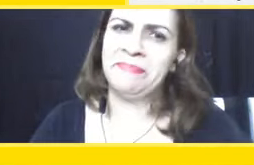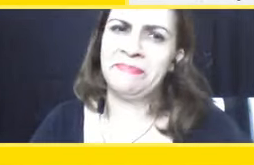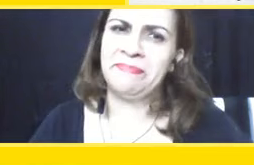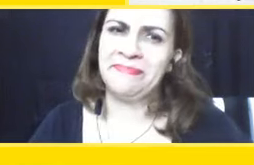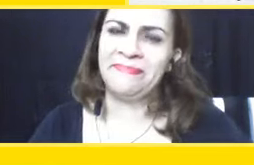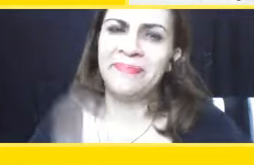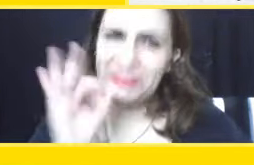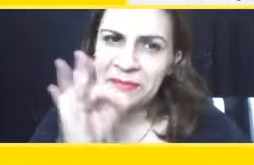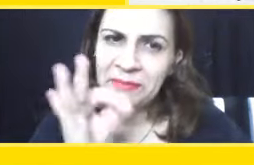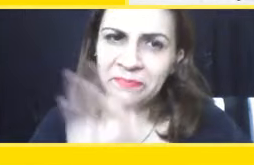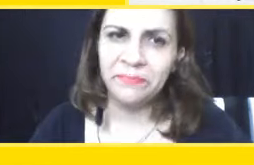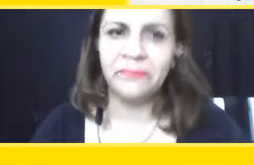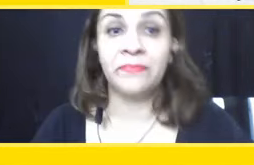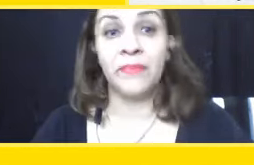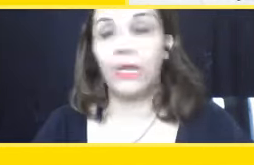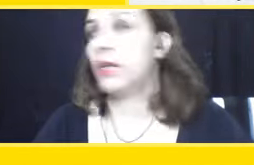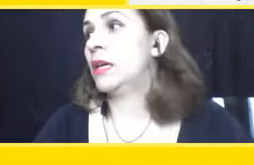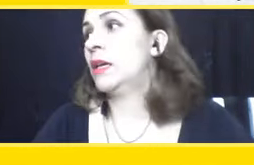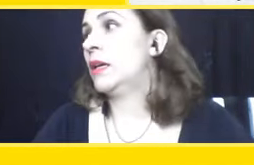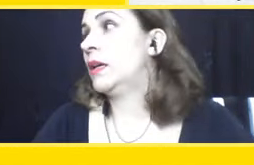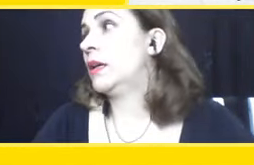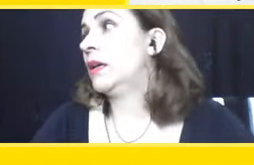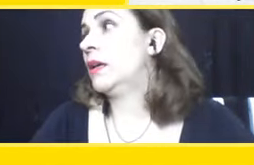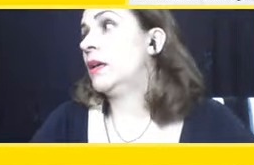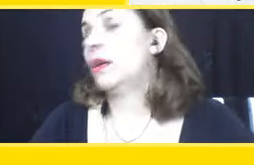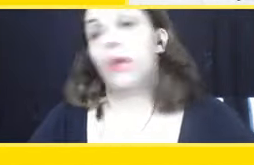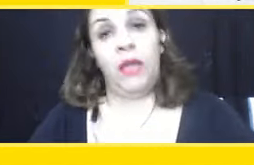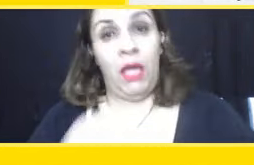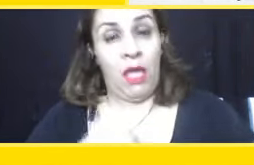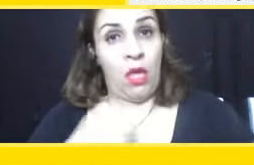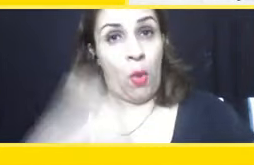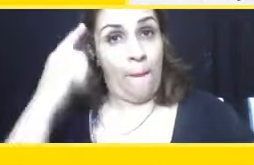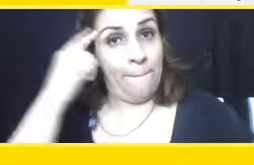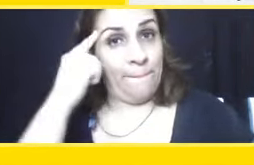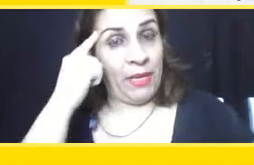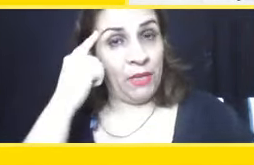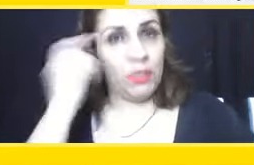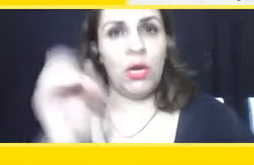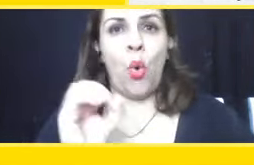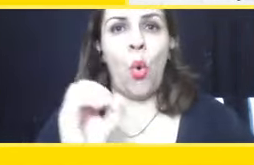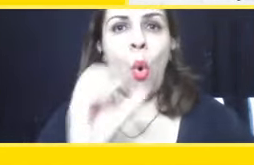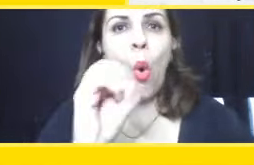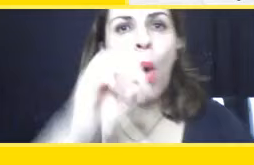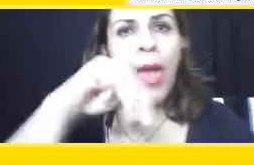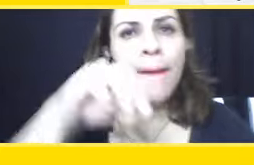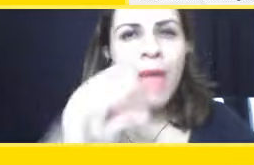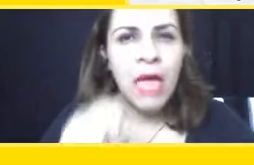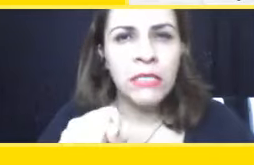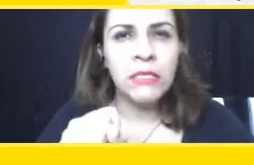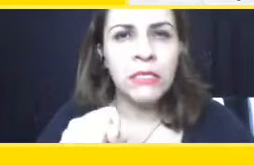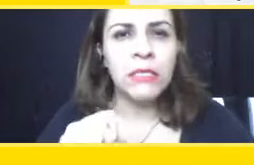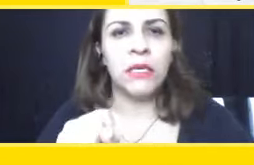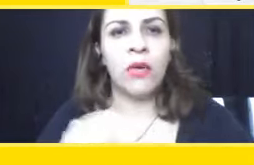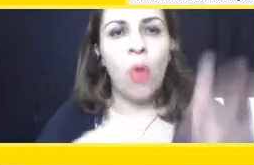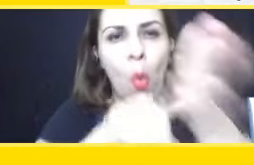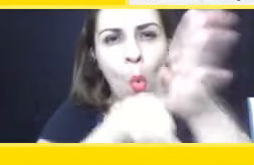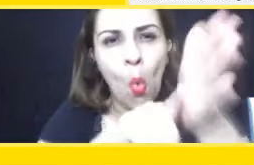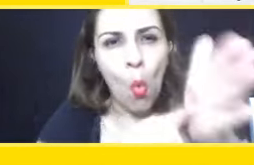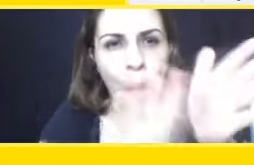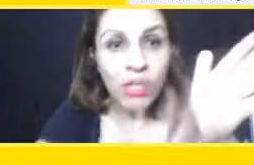Certo? Então, assim, o que eu acredito é: o que a Organização Mundial da Saúde faz é o panorama